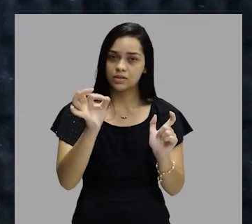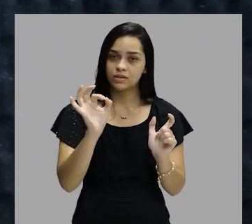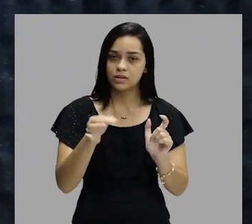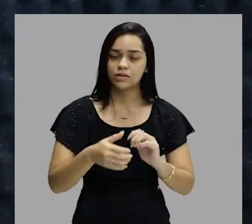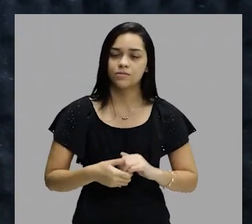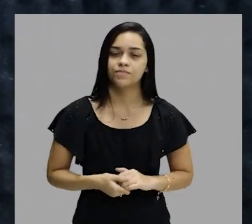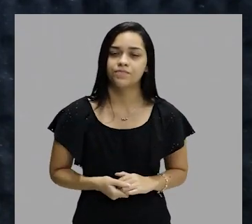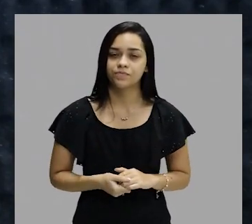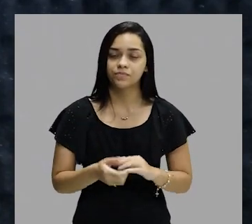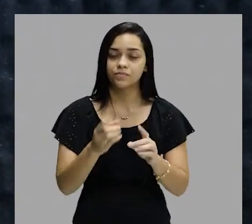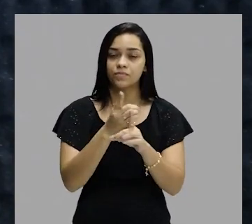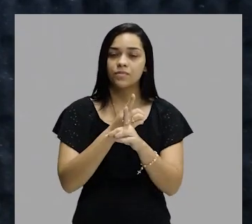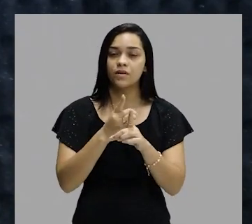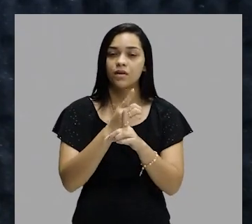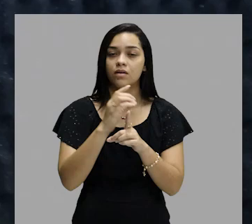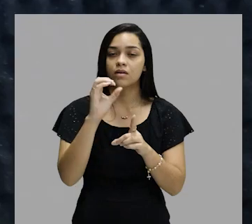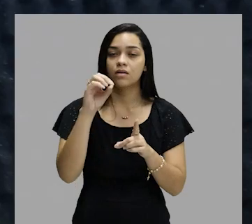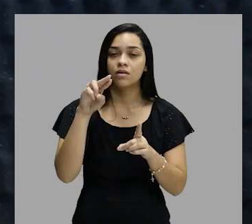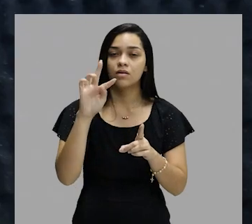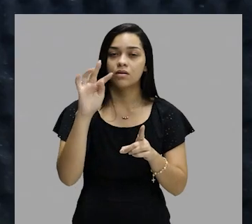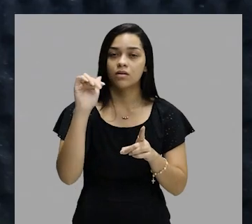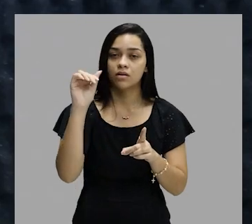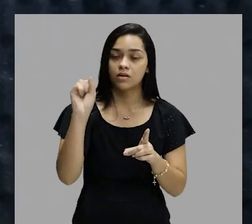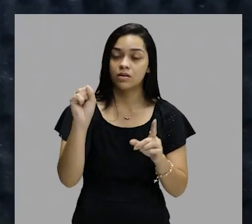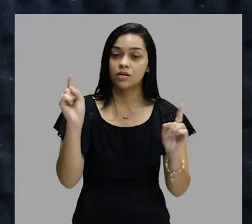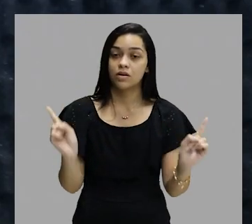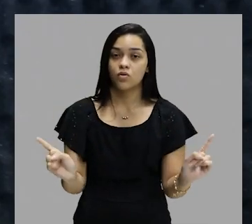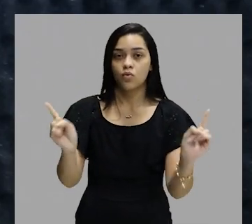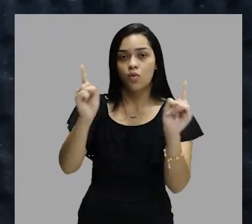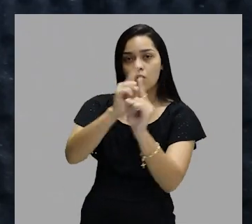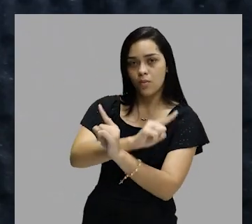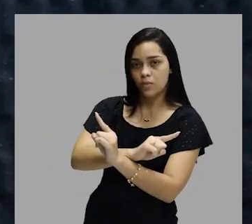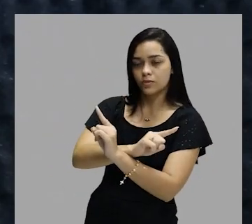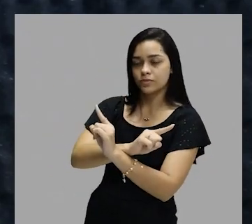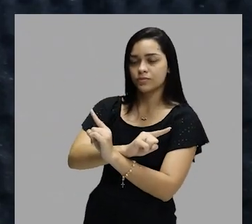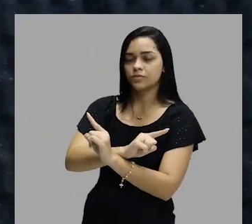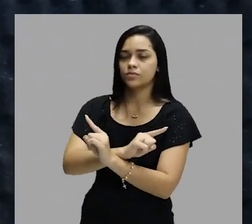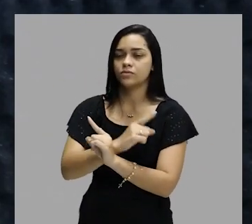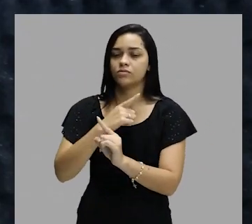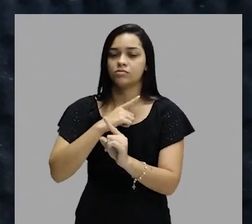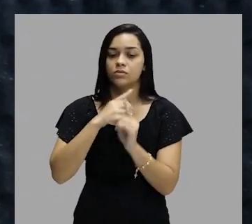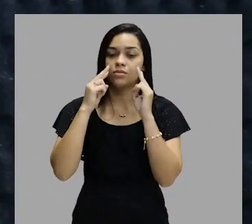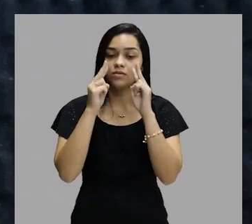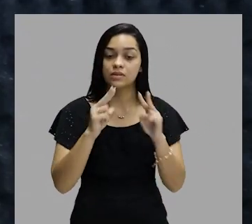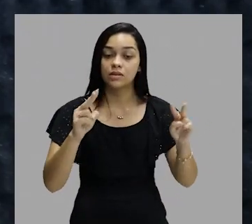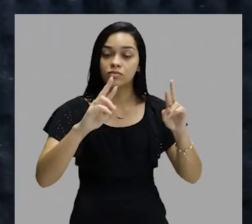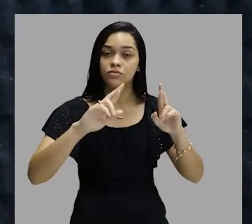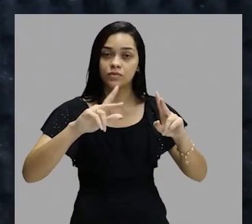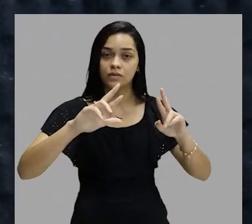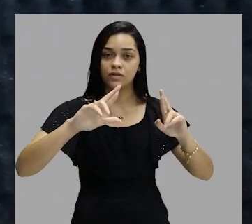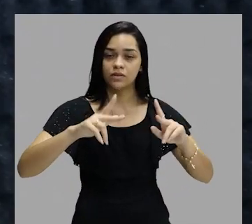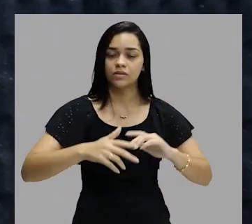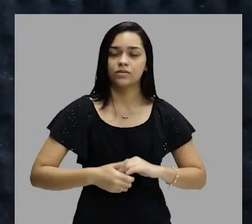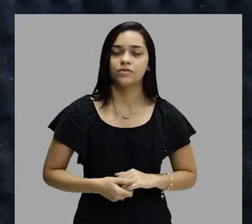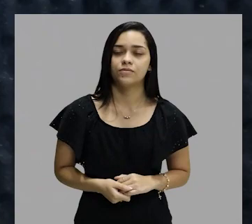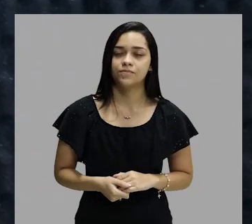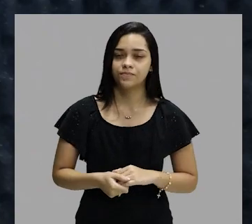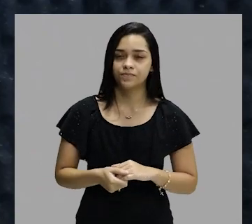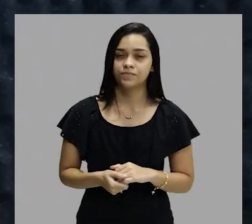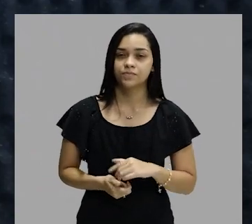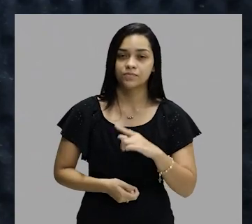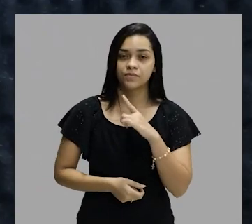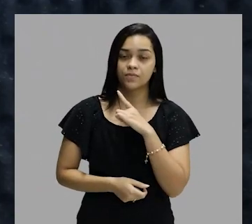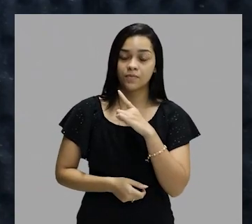As falso-cognatas, né, que seria o oposto a isso, né, uma visão diferente. Words